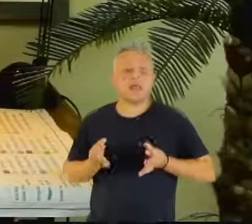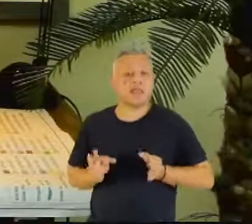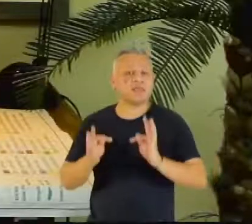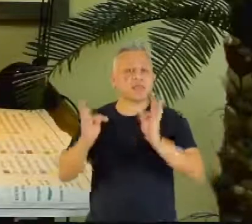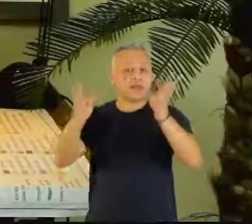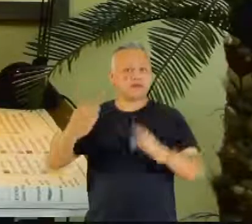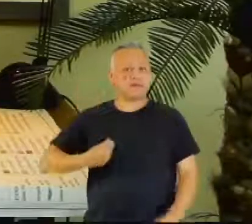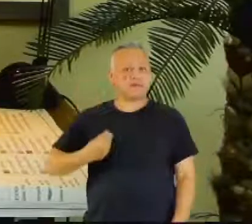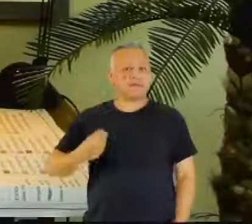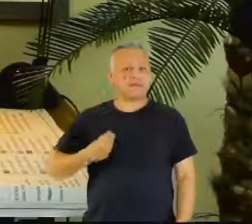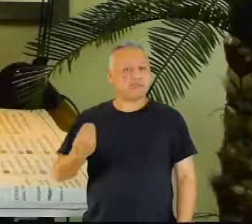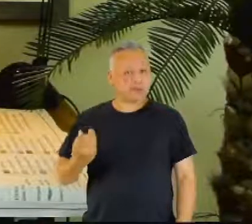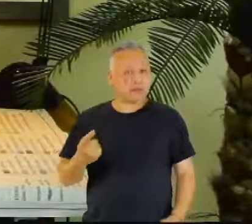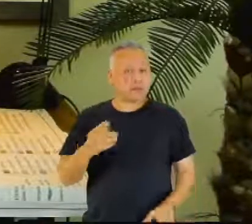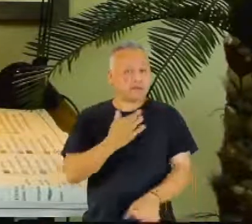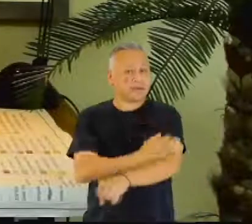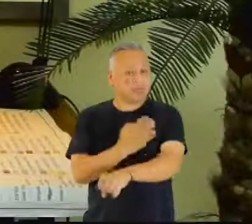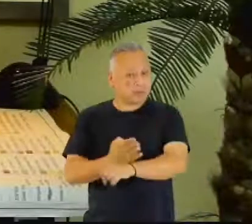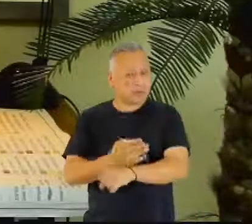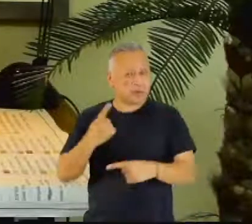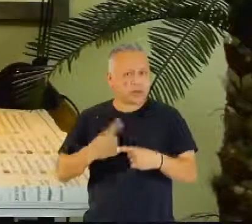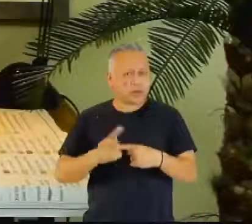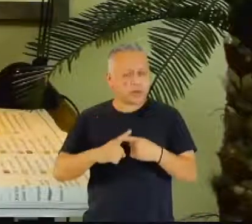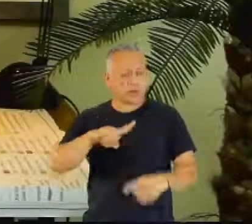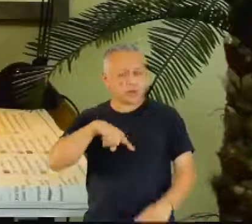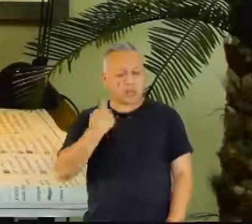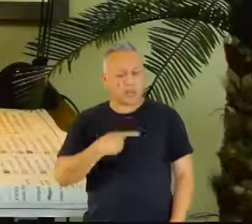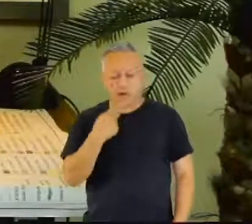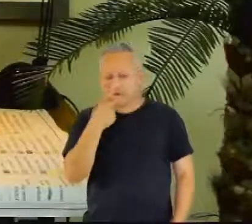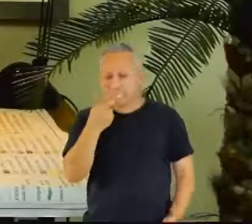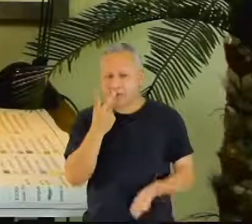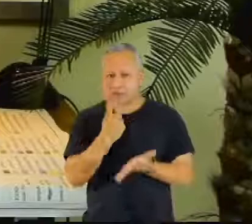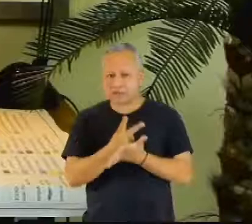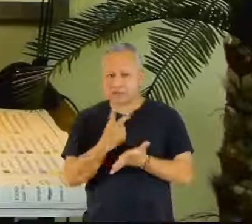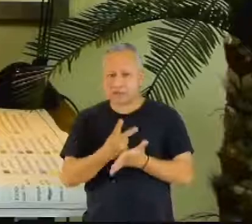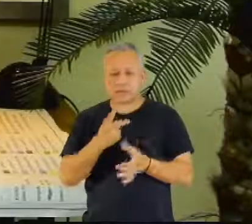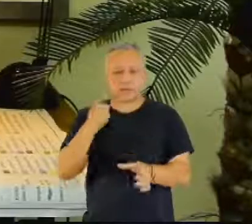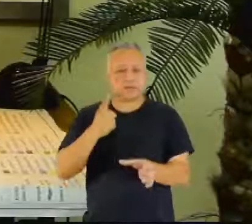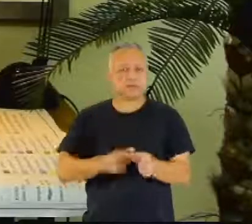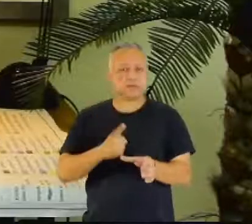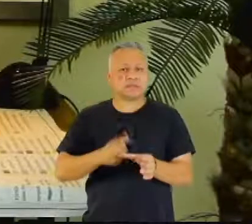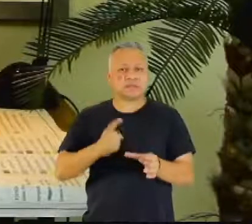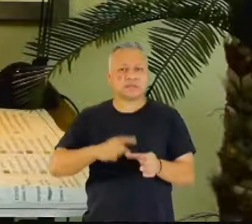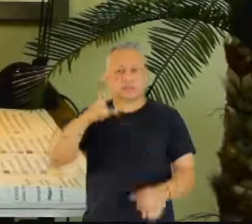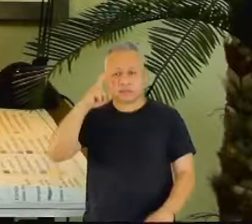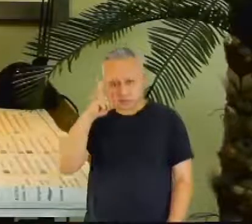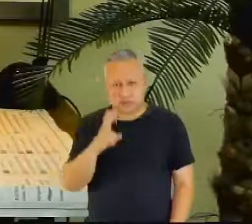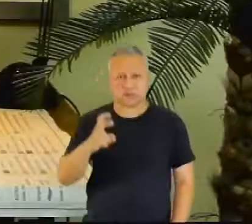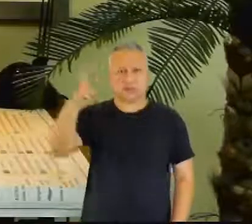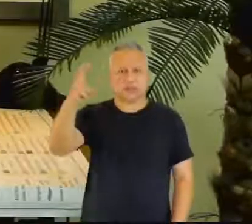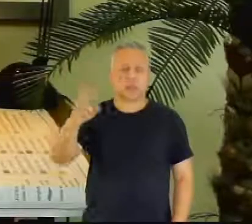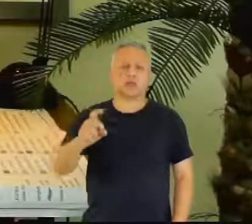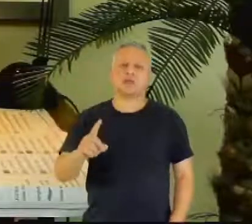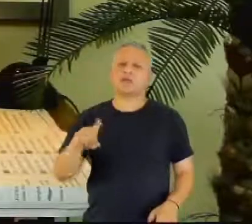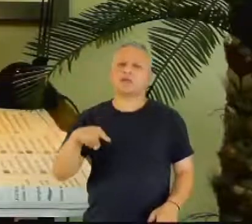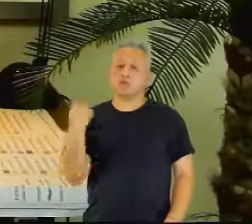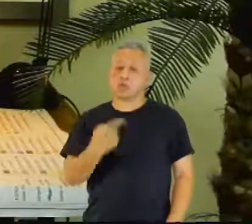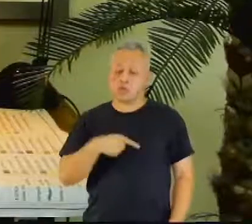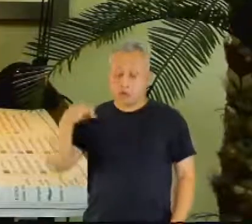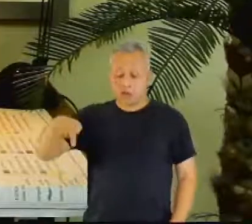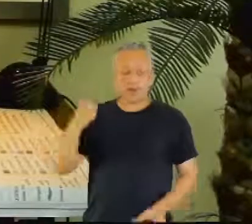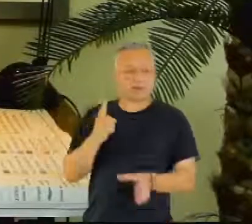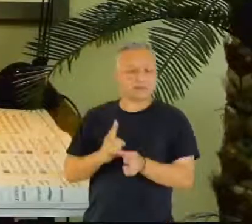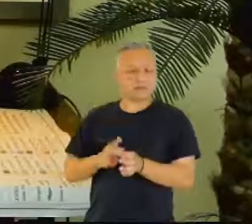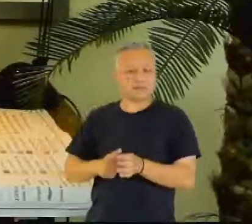tecnológico existente. Fala-se muito sobre Smart City, que nada mais é do que cidades inteligentes. Em nosso